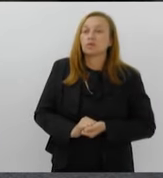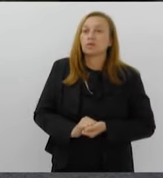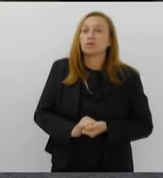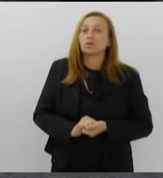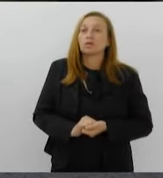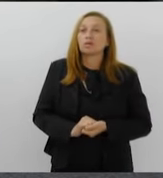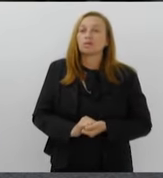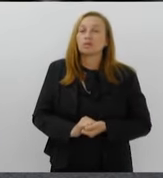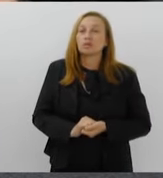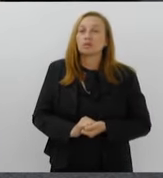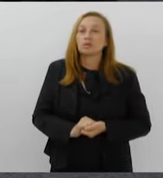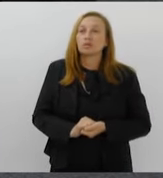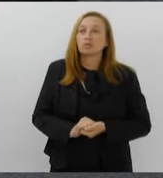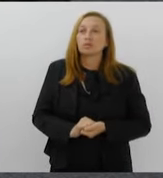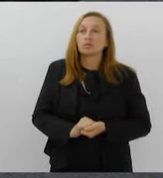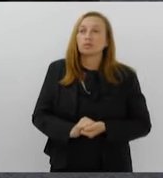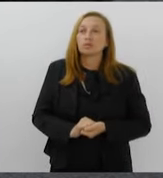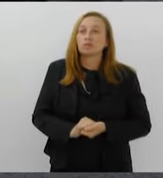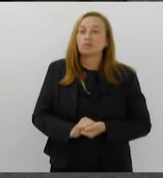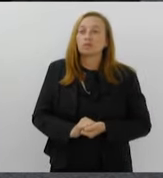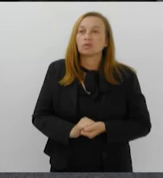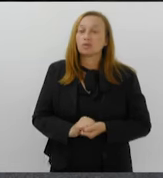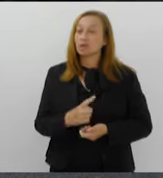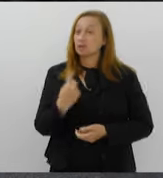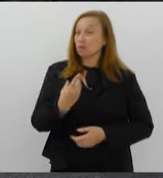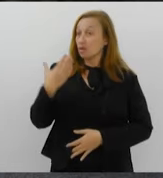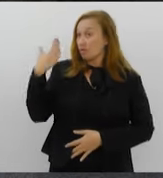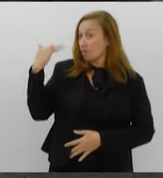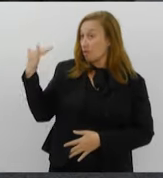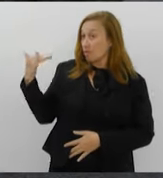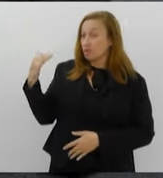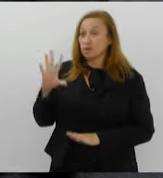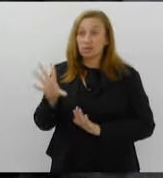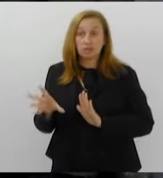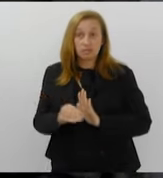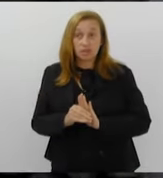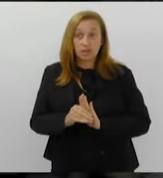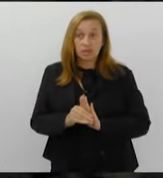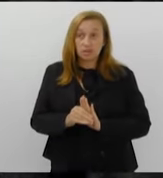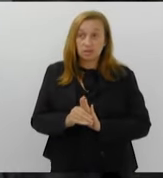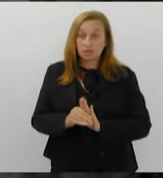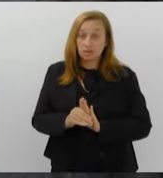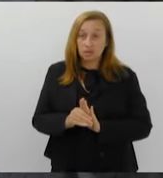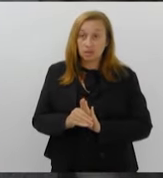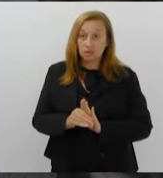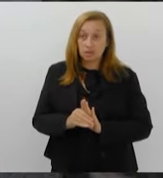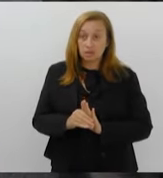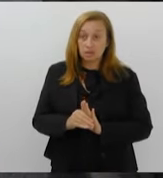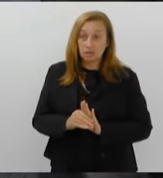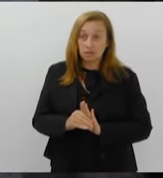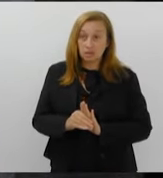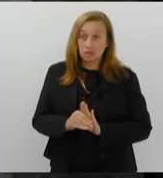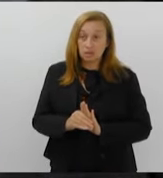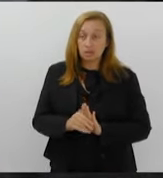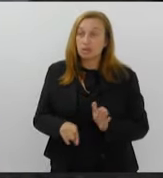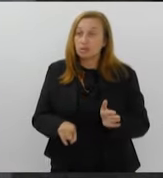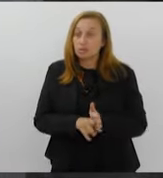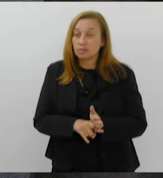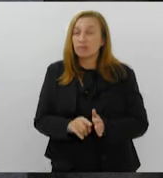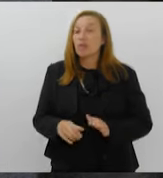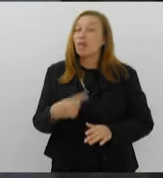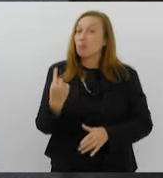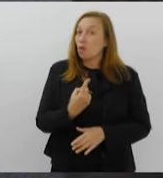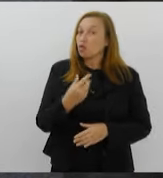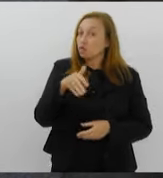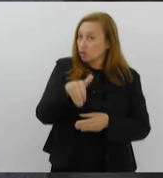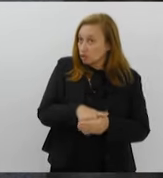reincidente, sobre as nossas famosíssimas emendas impositivas. Bom, nós votamos,